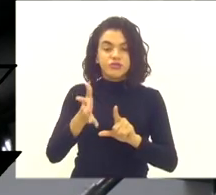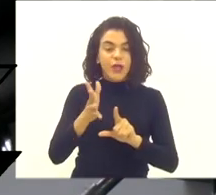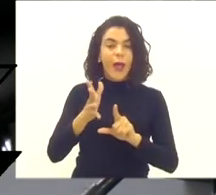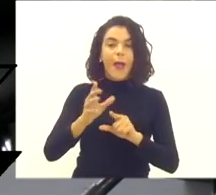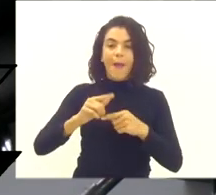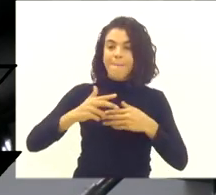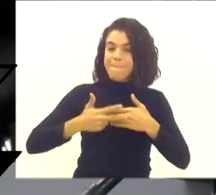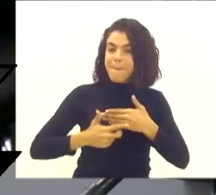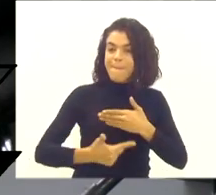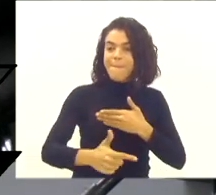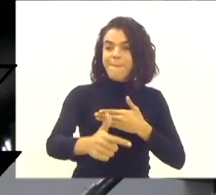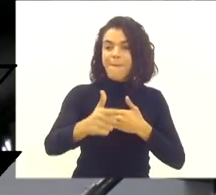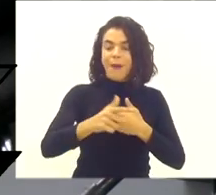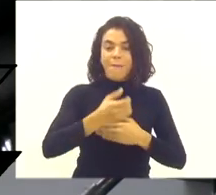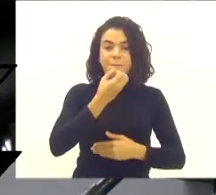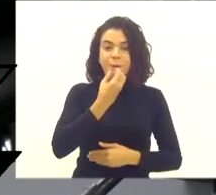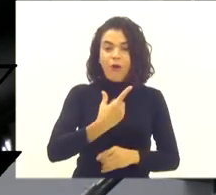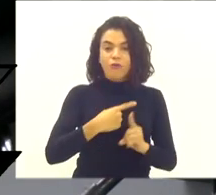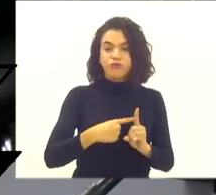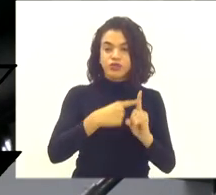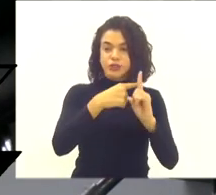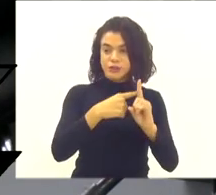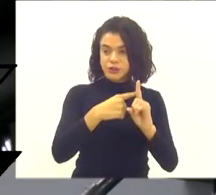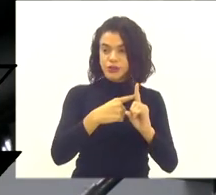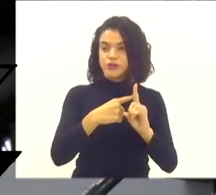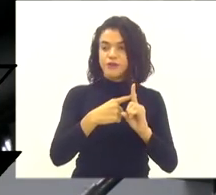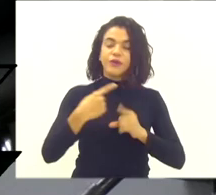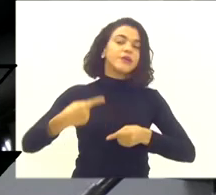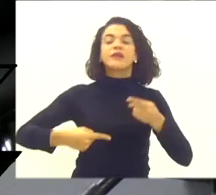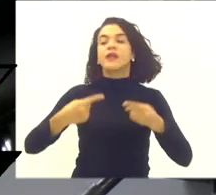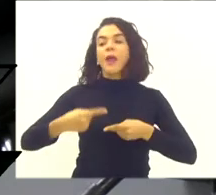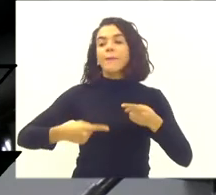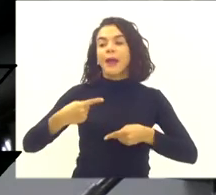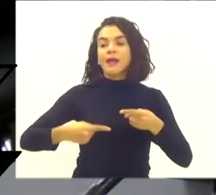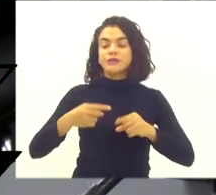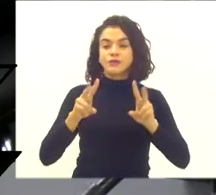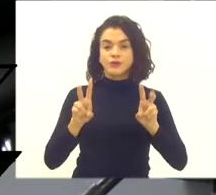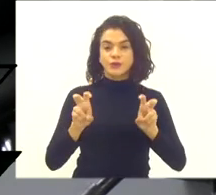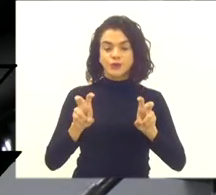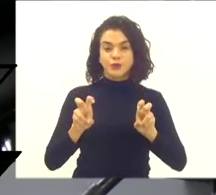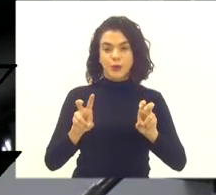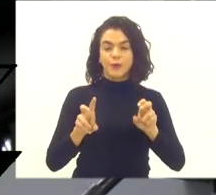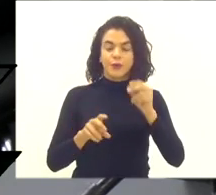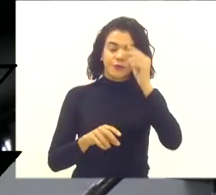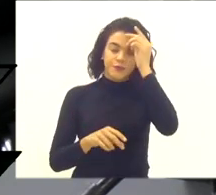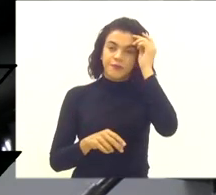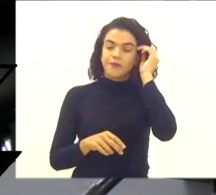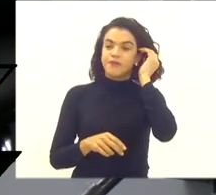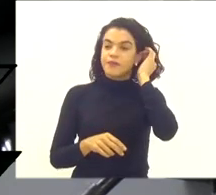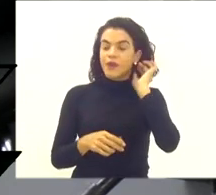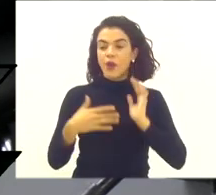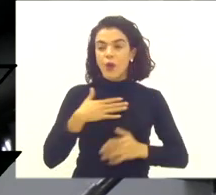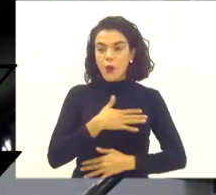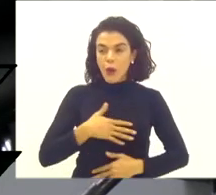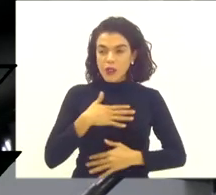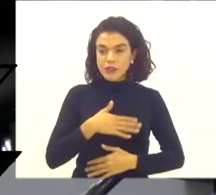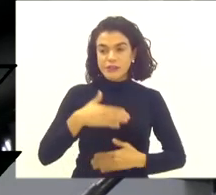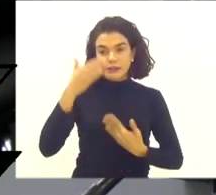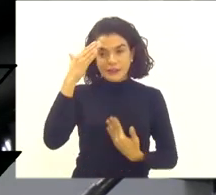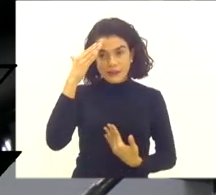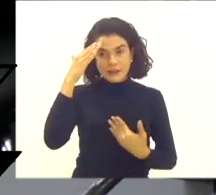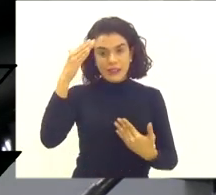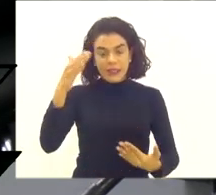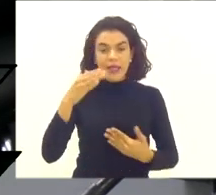já teve bastante debates né sobre o tema que foram bem importantes gostaria de agradecer também